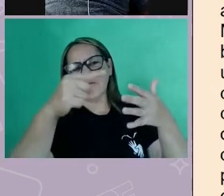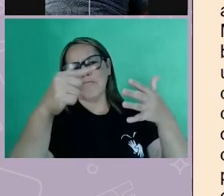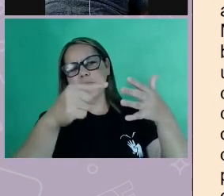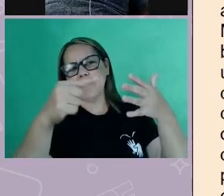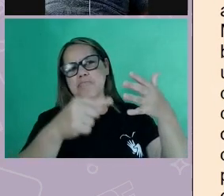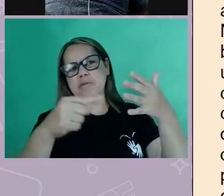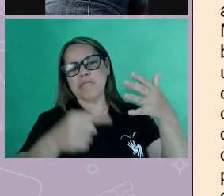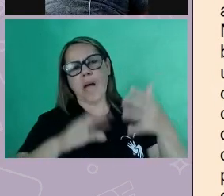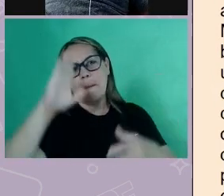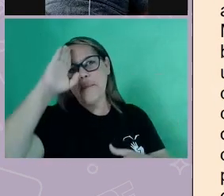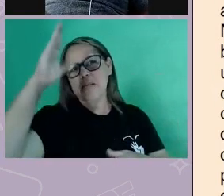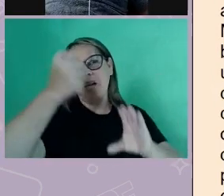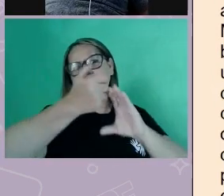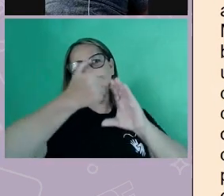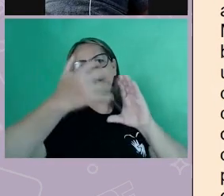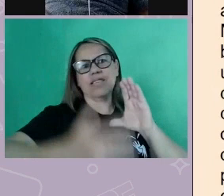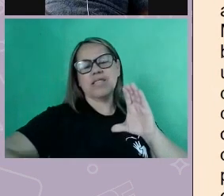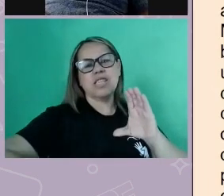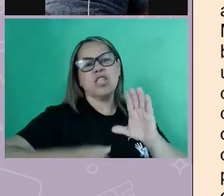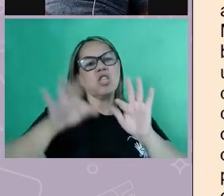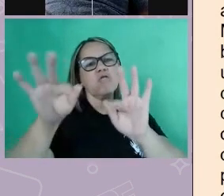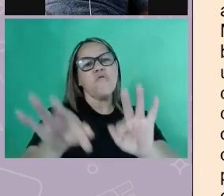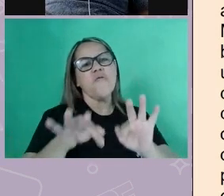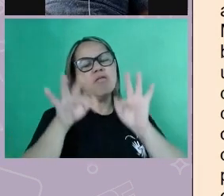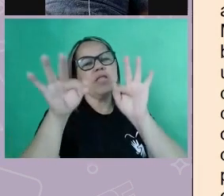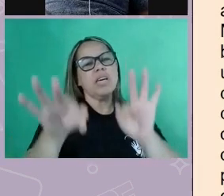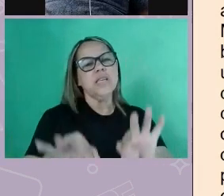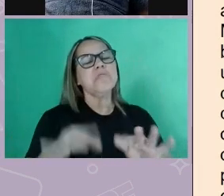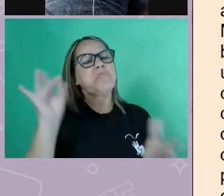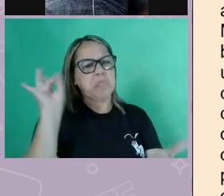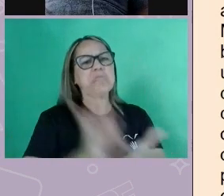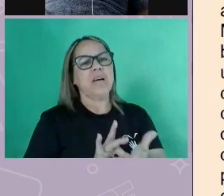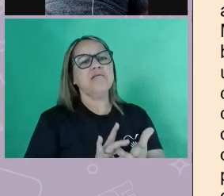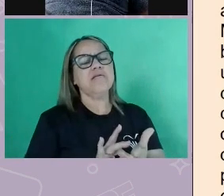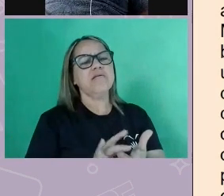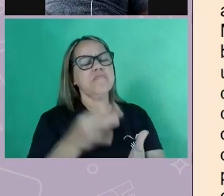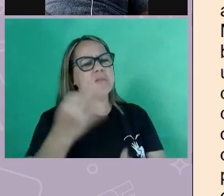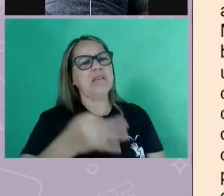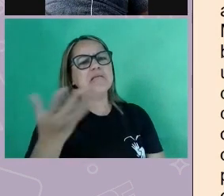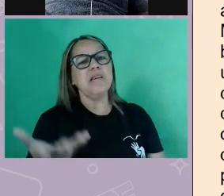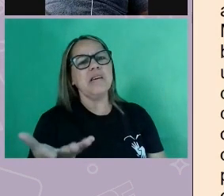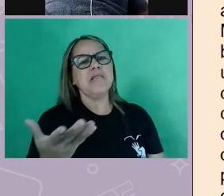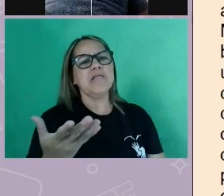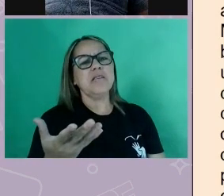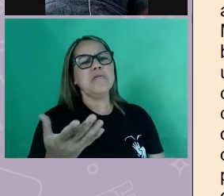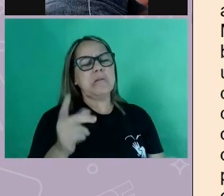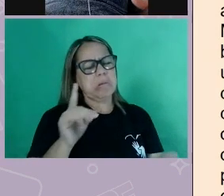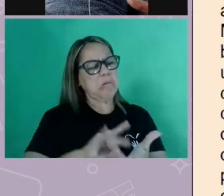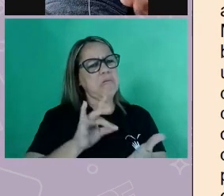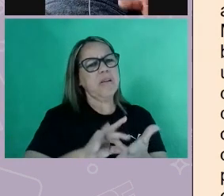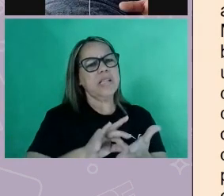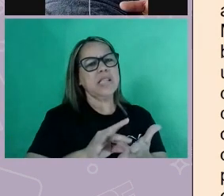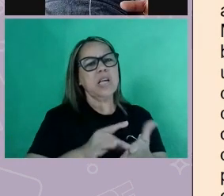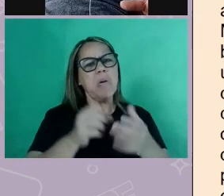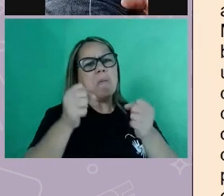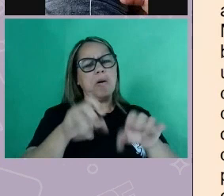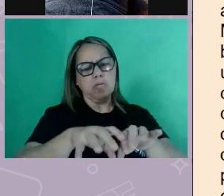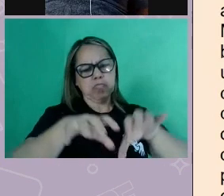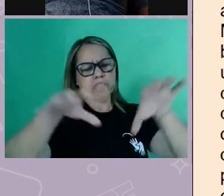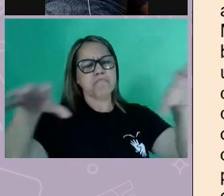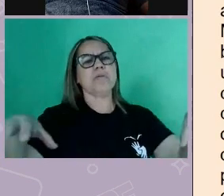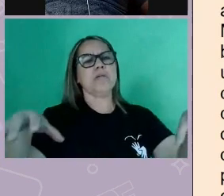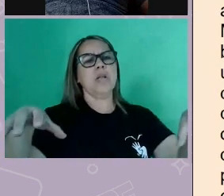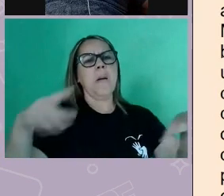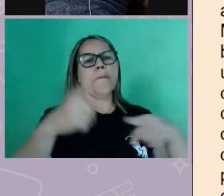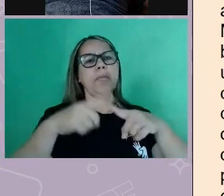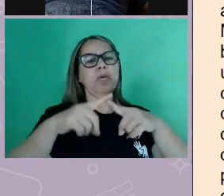principais características do feudalismo e é isso está certinha o poder o poder de fato era descentralizado porque